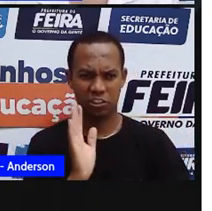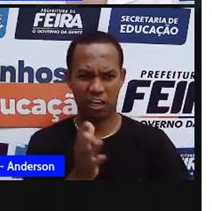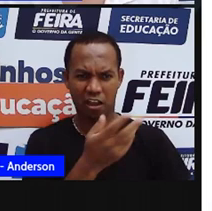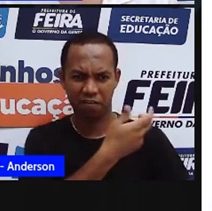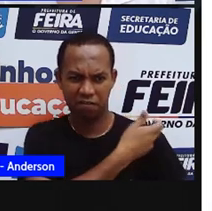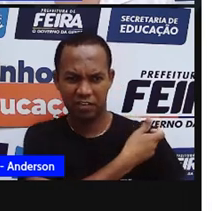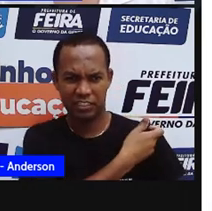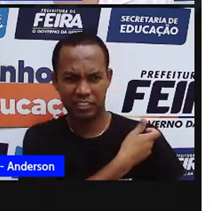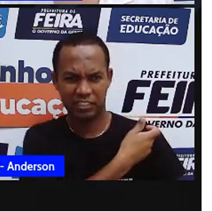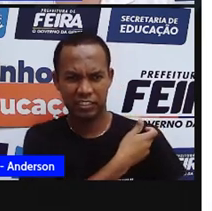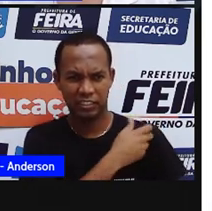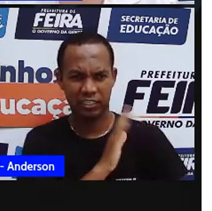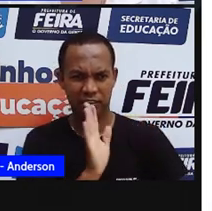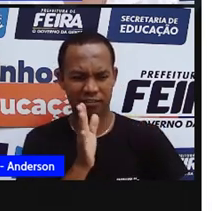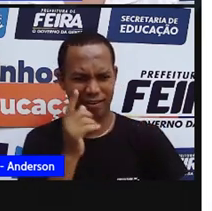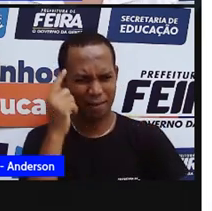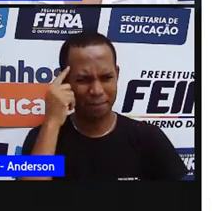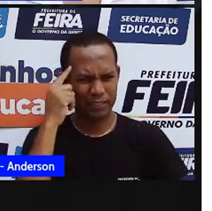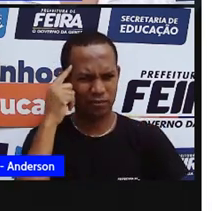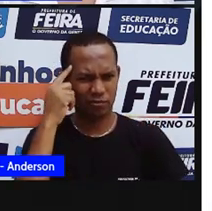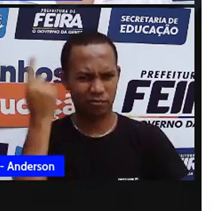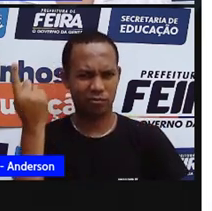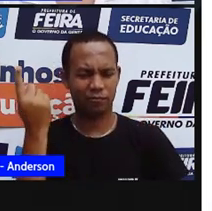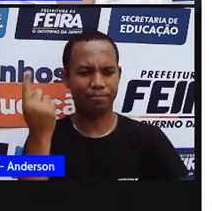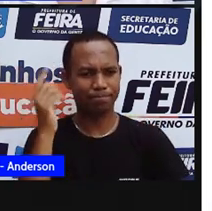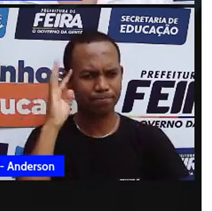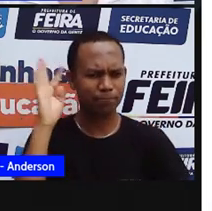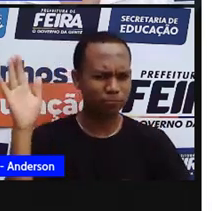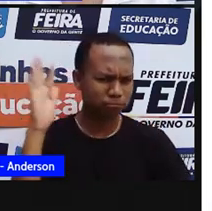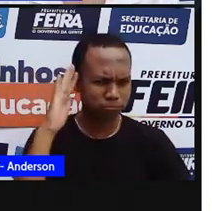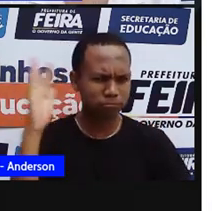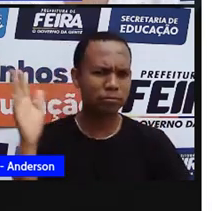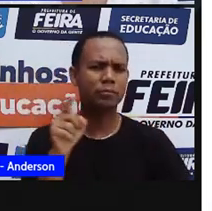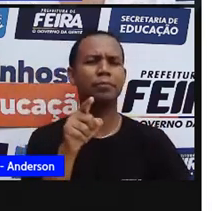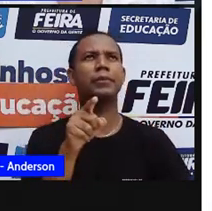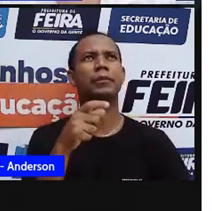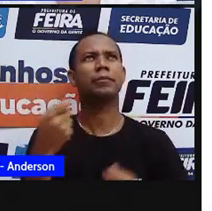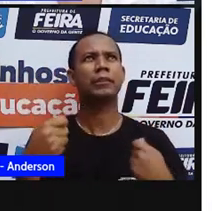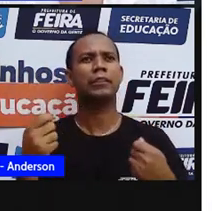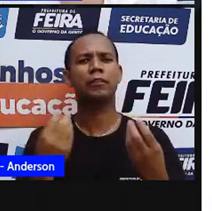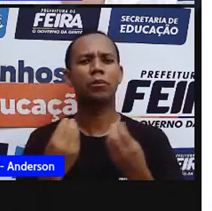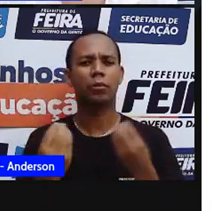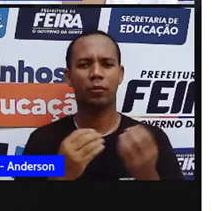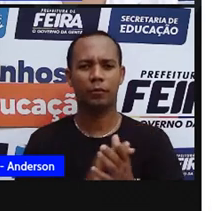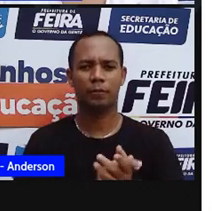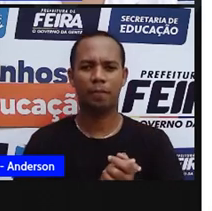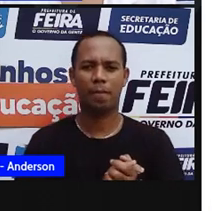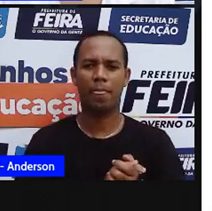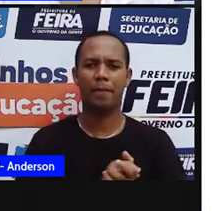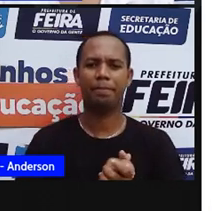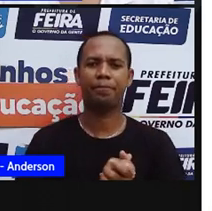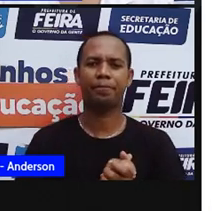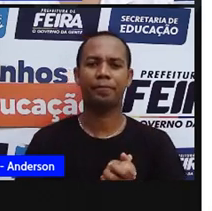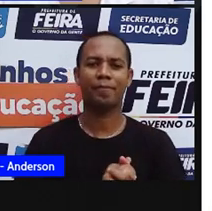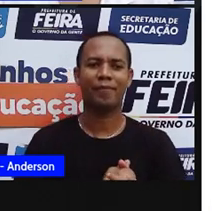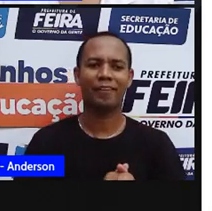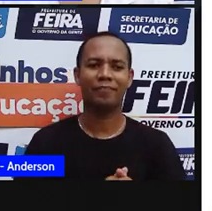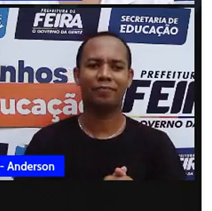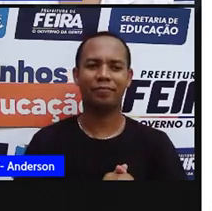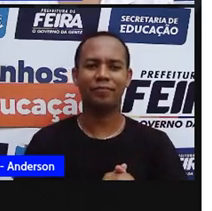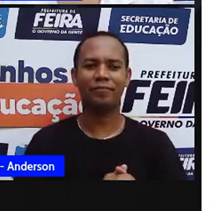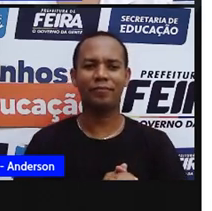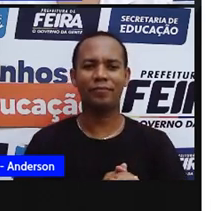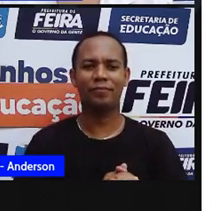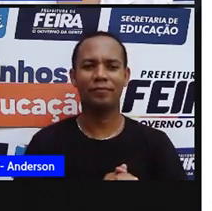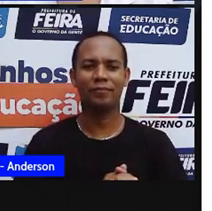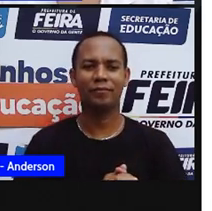eles também? Alguém já parou para pensar sobre isso? Fica a reflexão da PROE para vocês, tá? Então vamos lá, terceiro ano, para mais